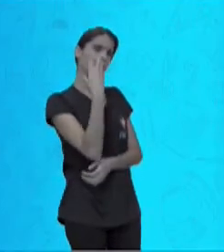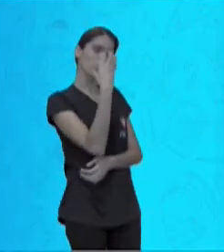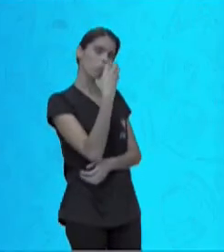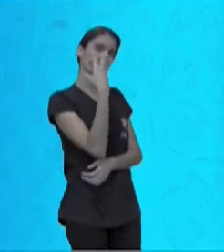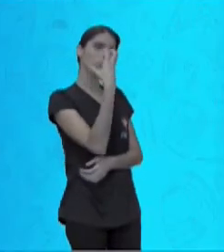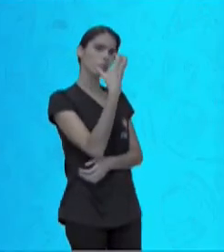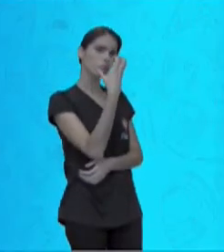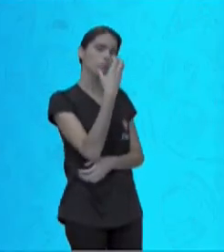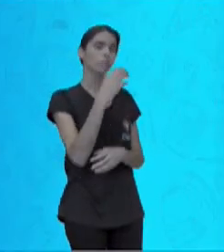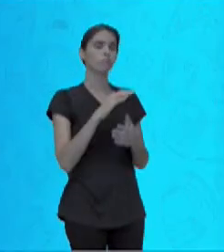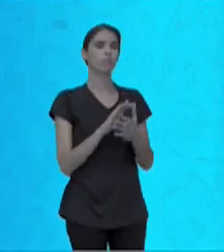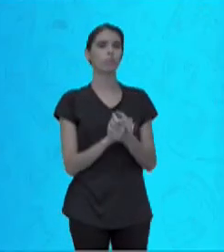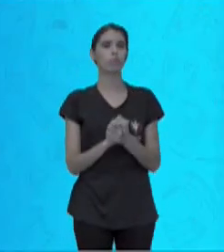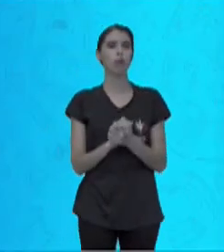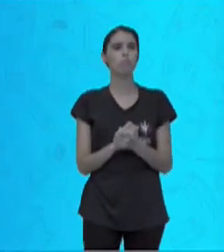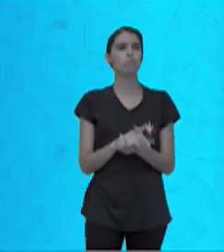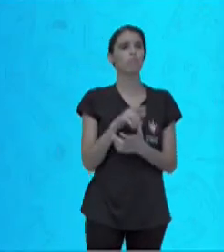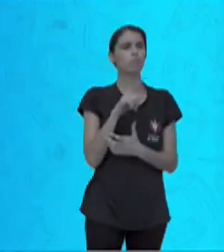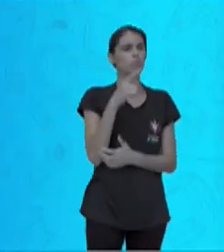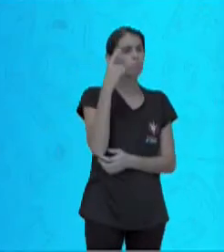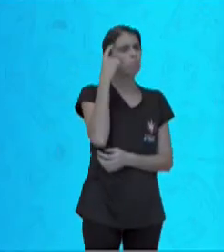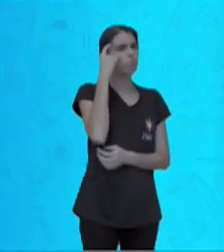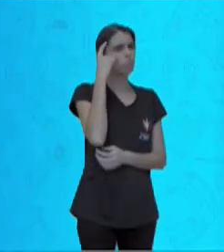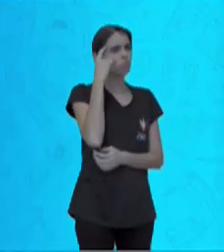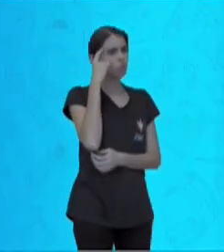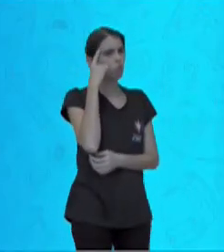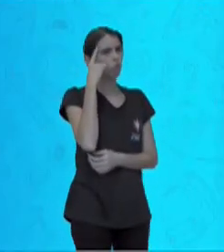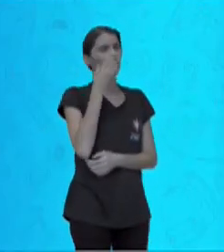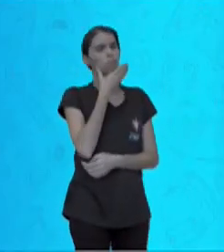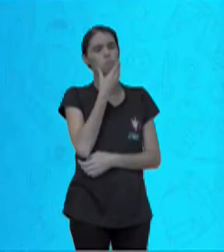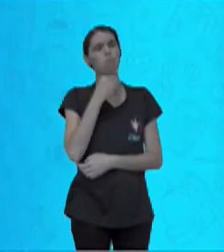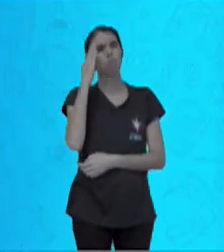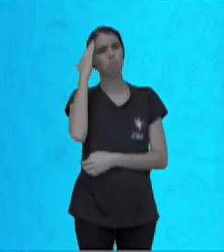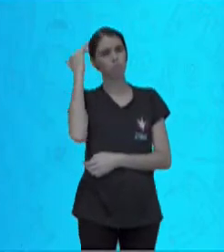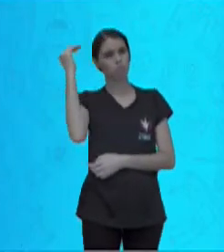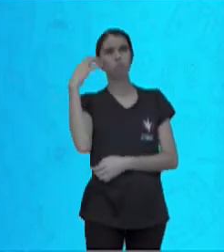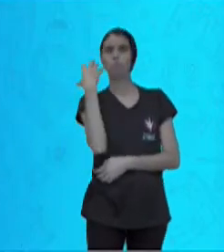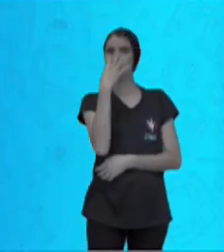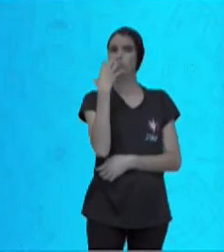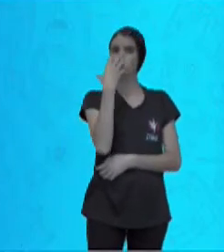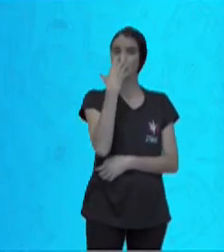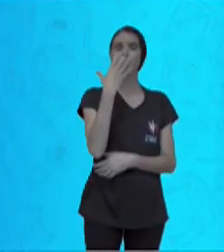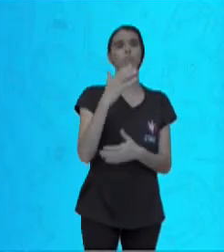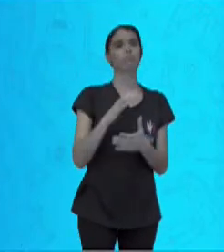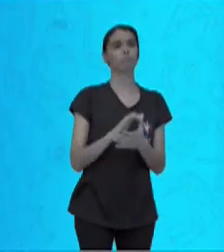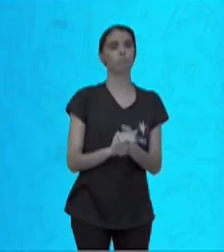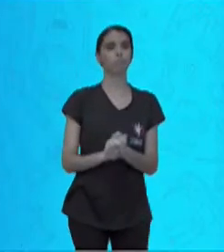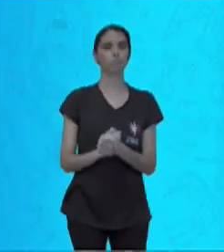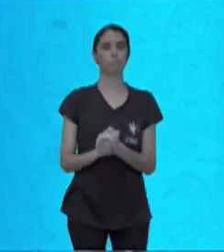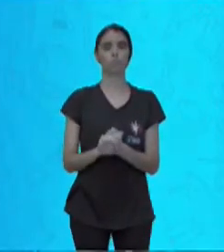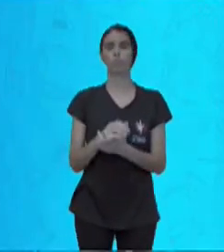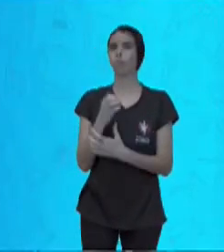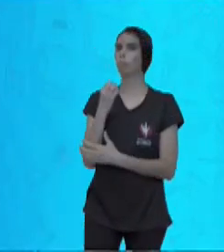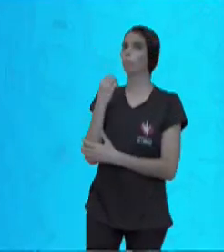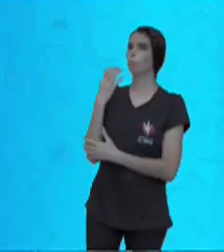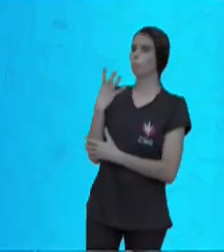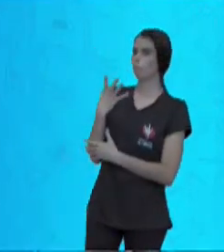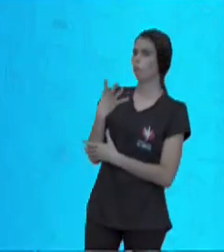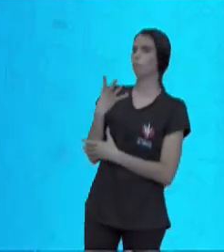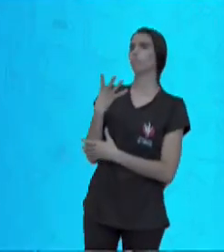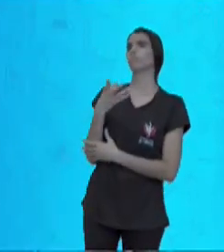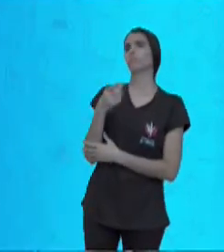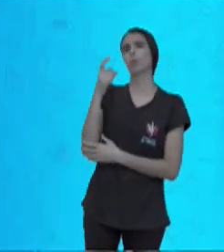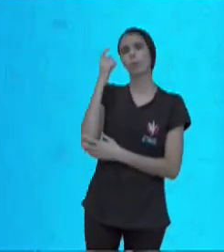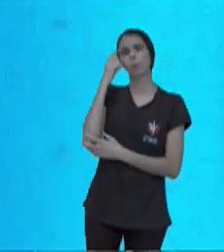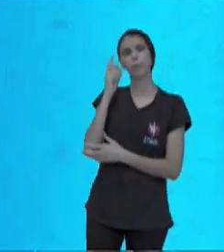música. Em quem você se inspirou? Qual a influência que você recebe? Bem, eu me inspiro em